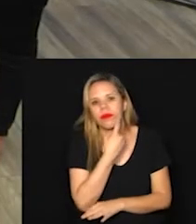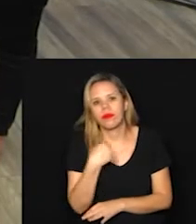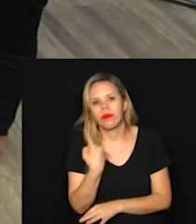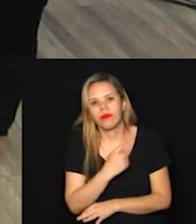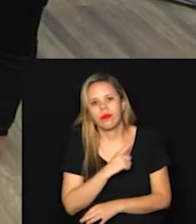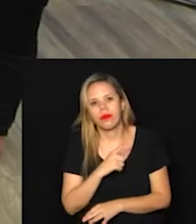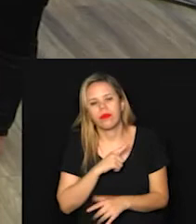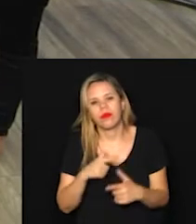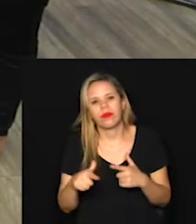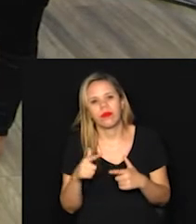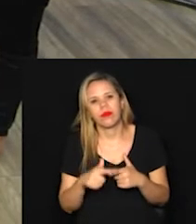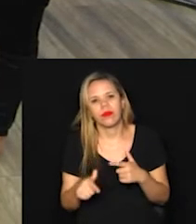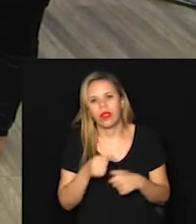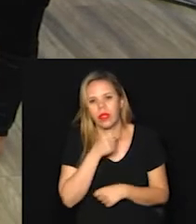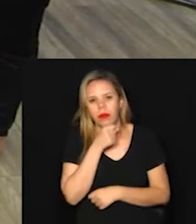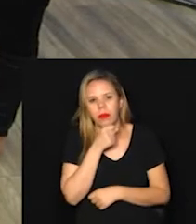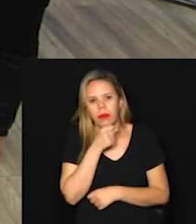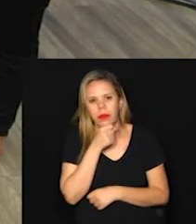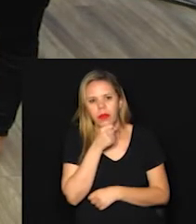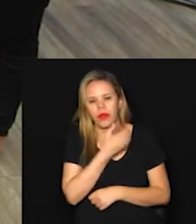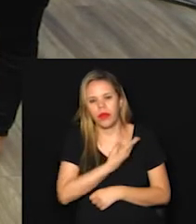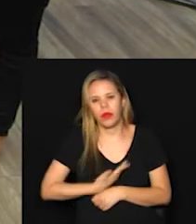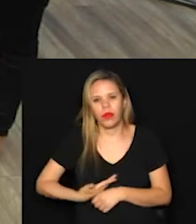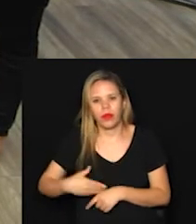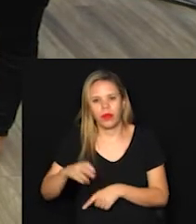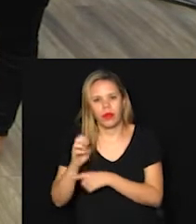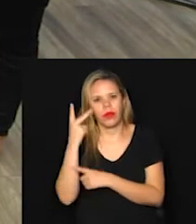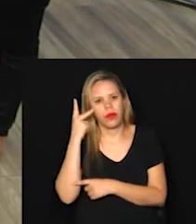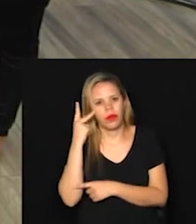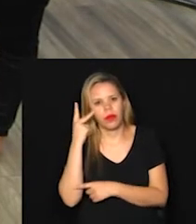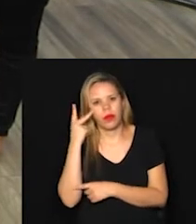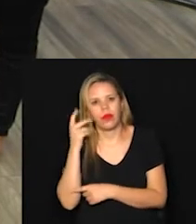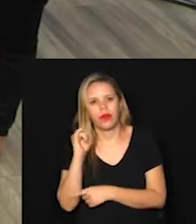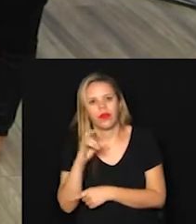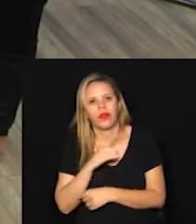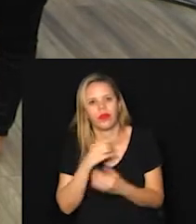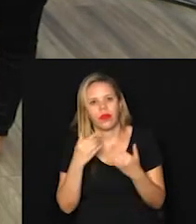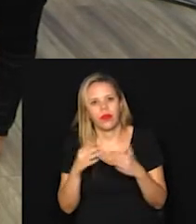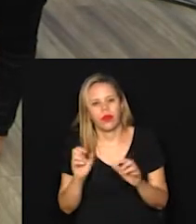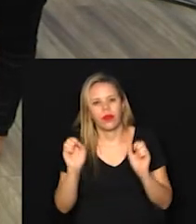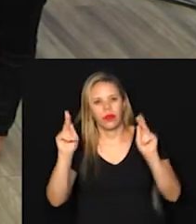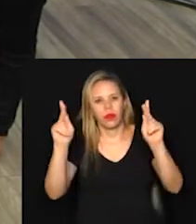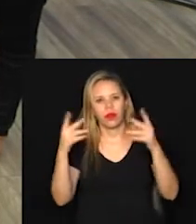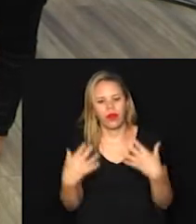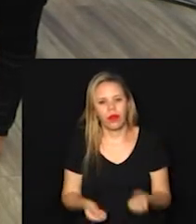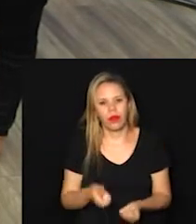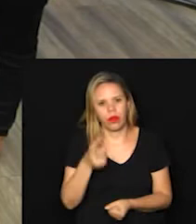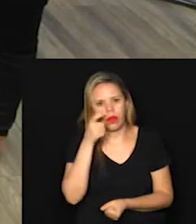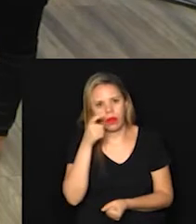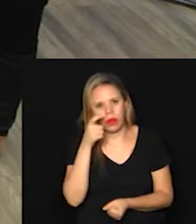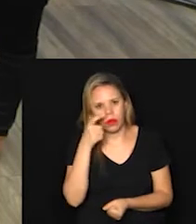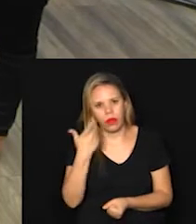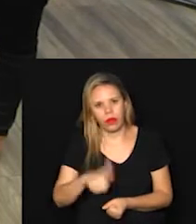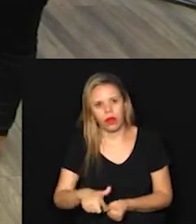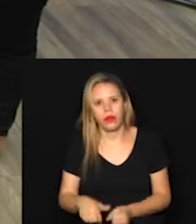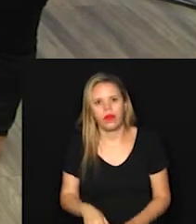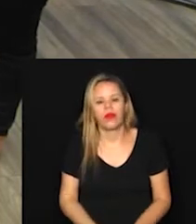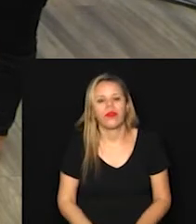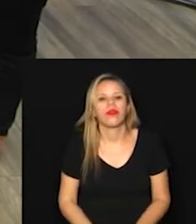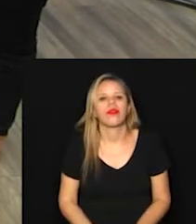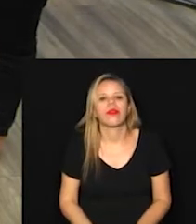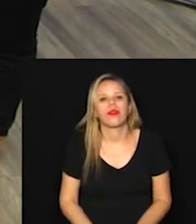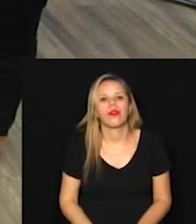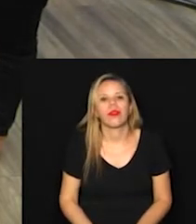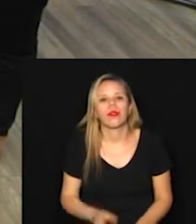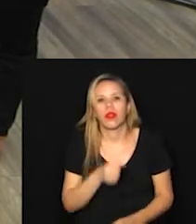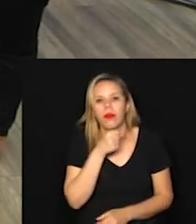teve aquele probleminha na reportagem do governo do estado de São Paulo. Se já estiver ok, vamos assistir, então, novamente sobre a